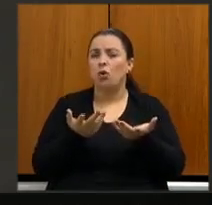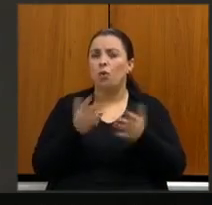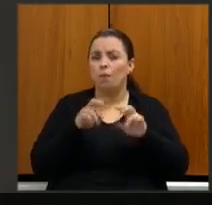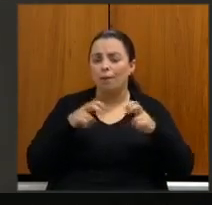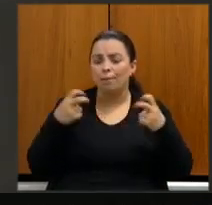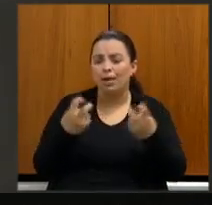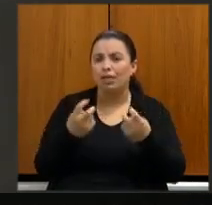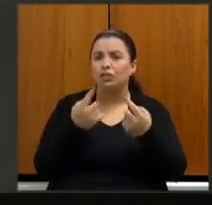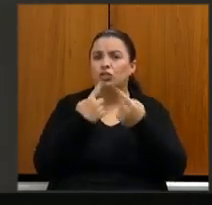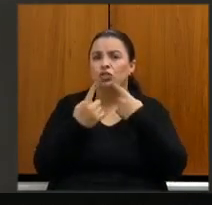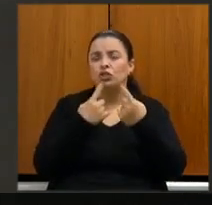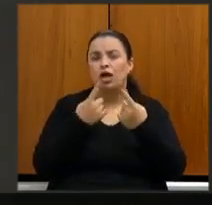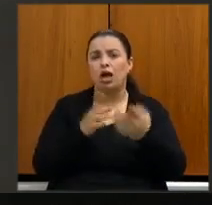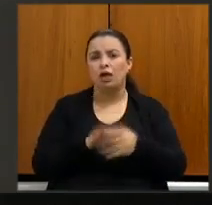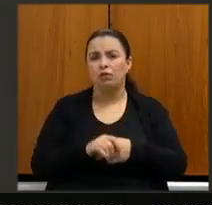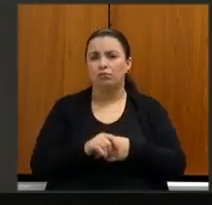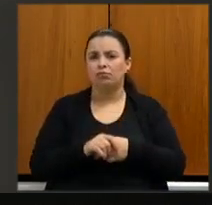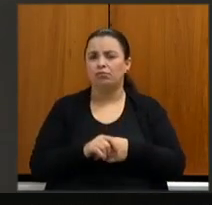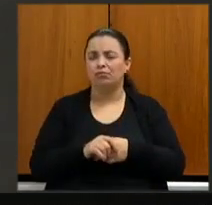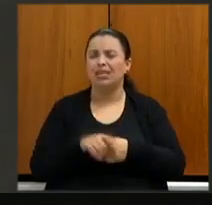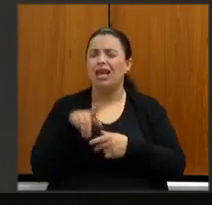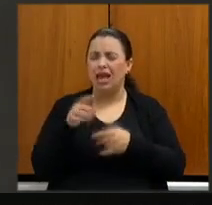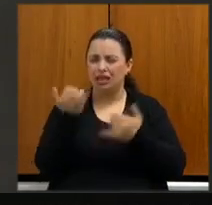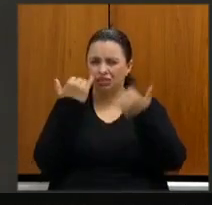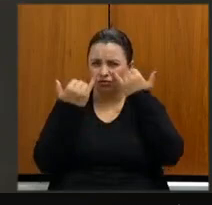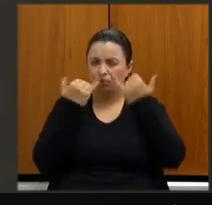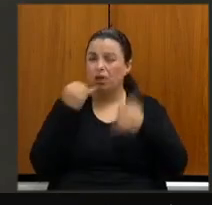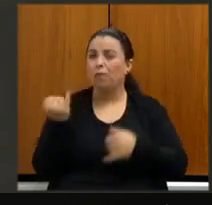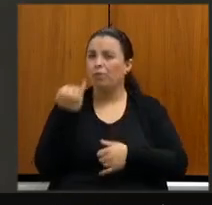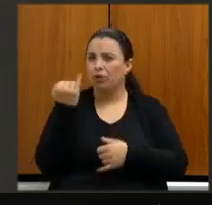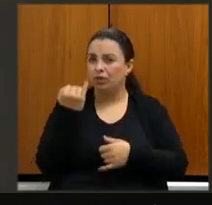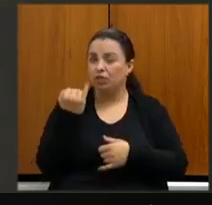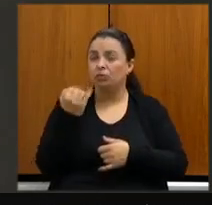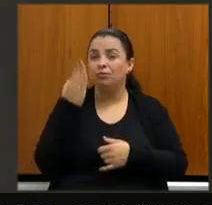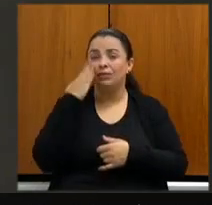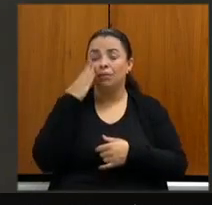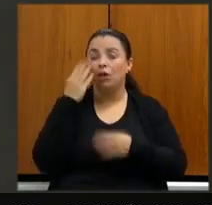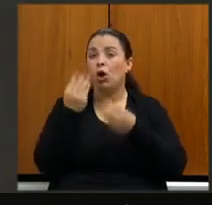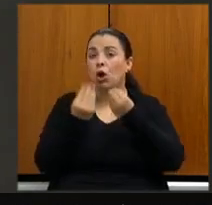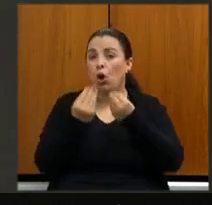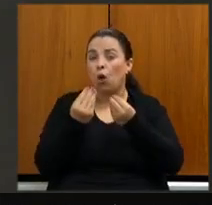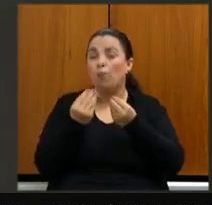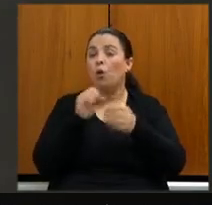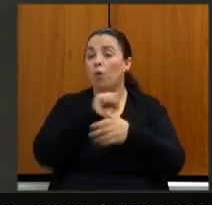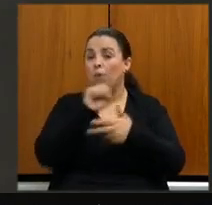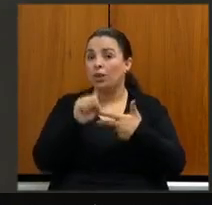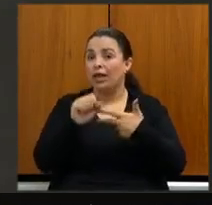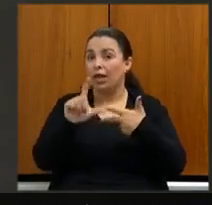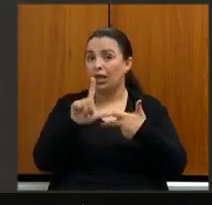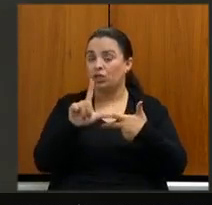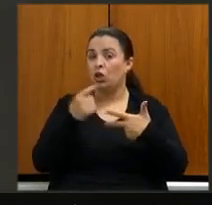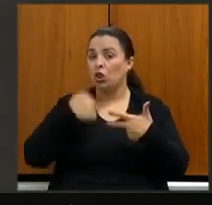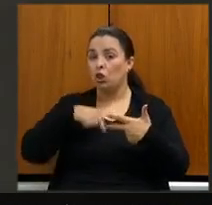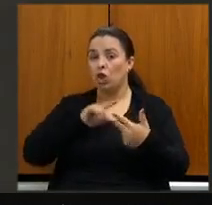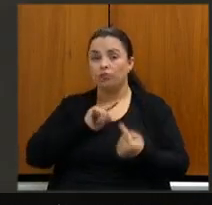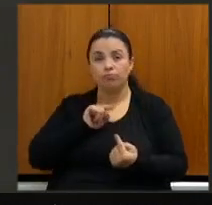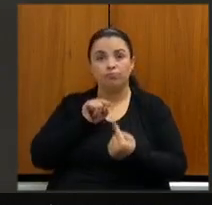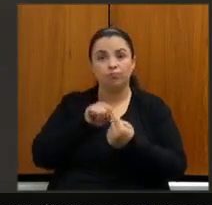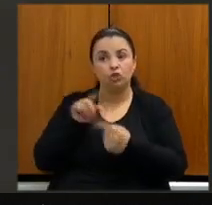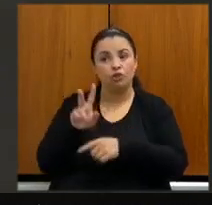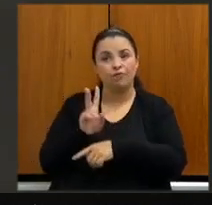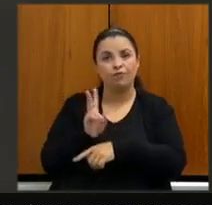balanço ele é extremamente importante para que a partir do Poder Legislativo nós possamos cumprir essa função de